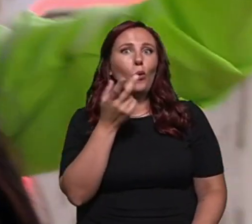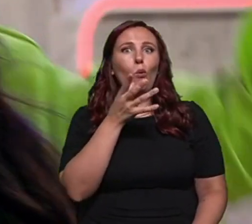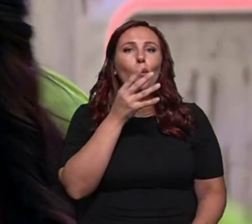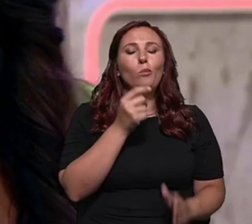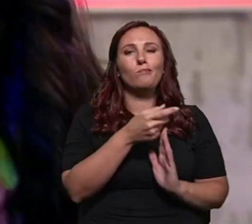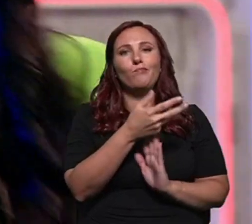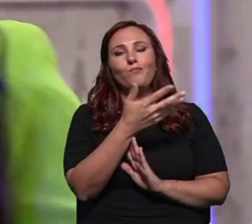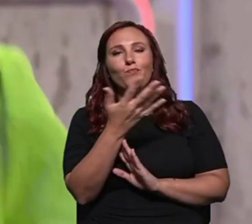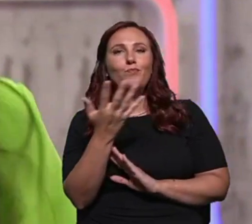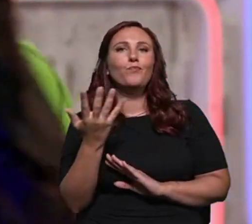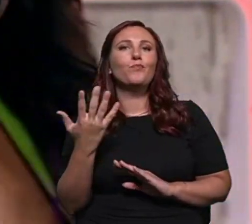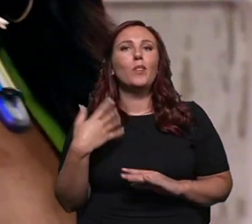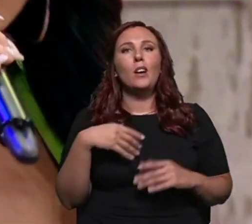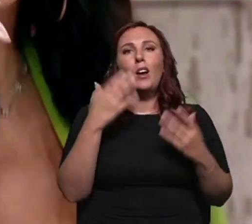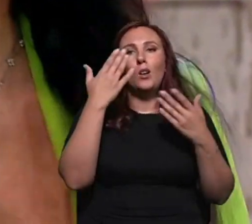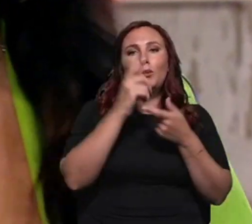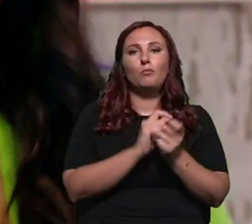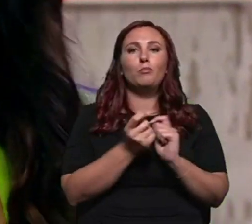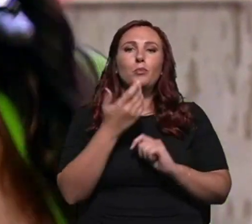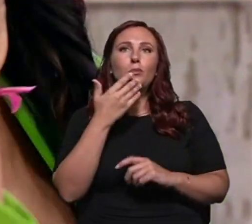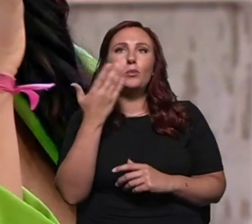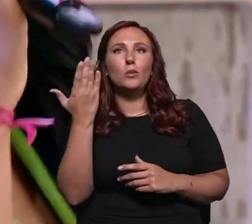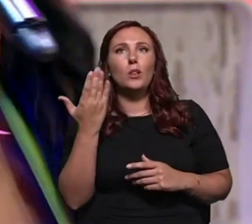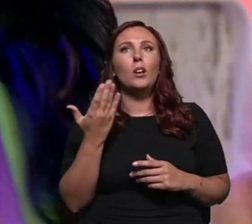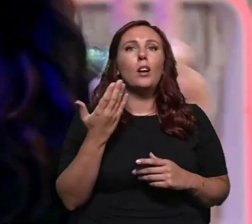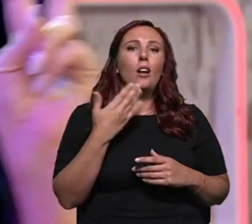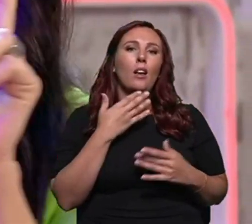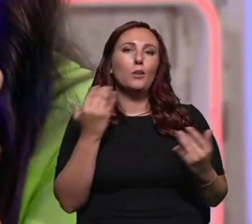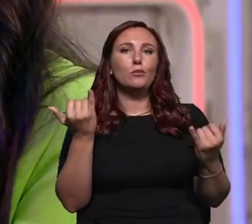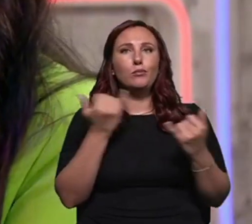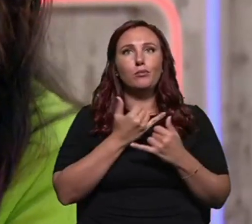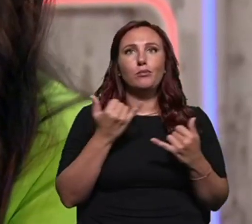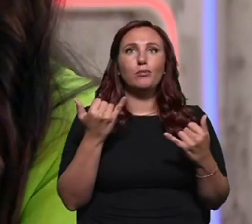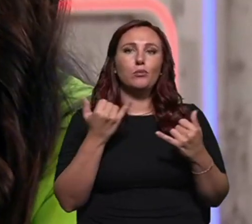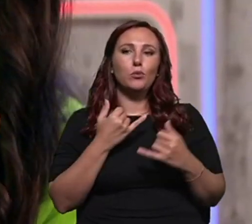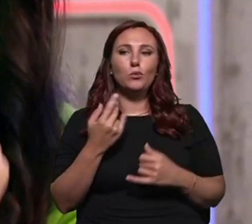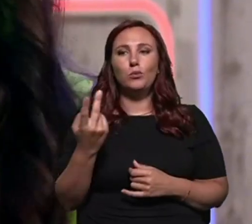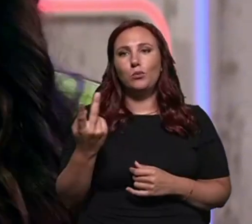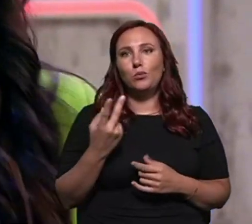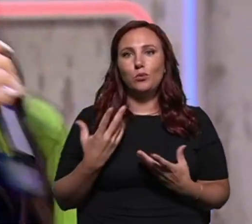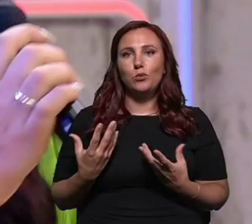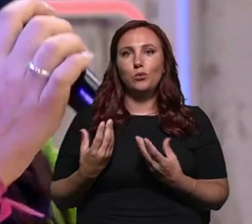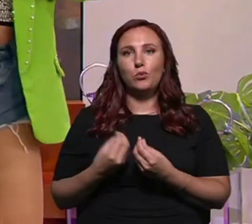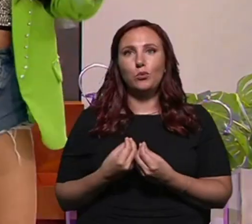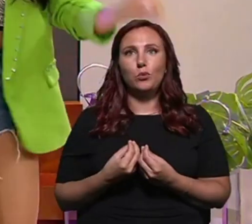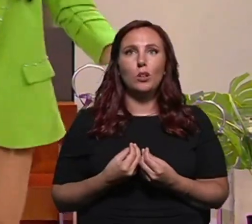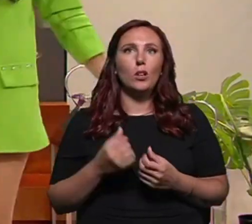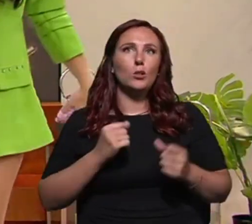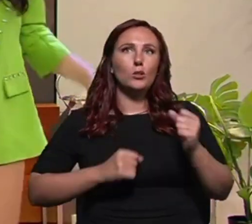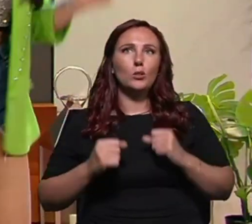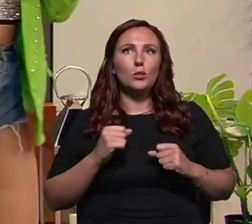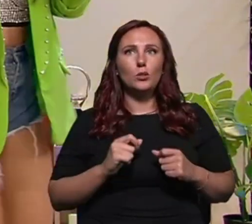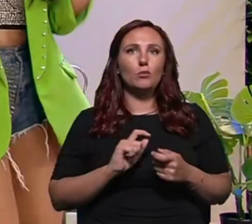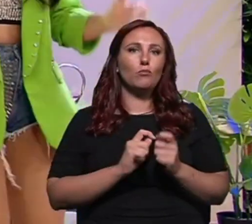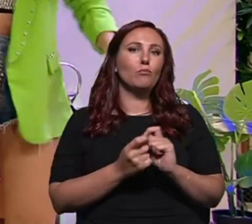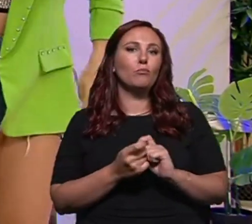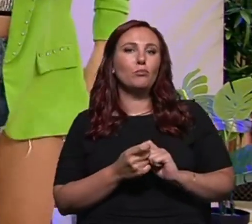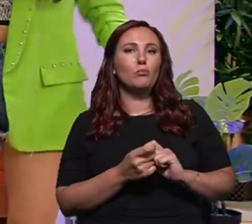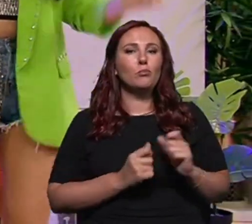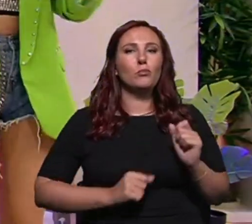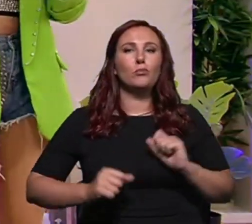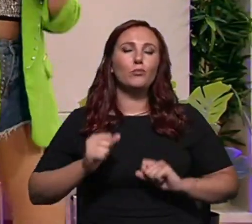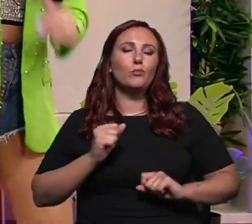cor a noite transforma-se em dia é uma alegria se estamos os dois o samba transforma-se em Salsa